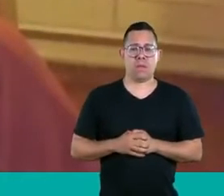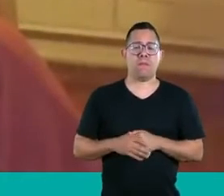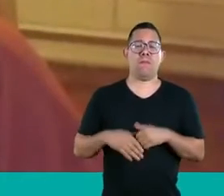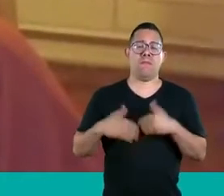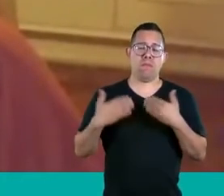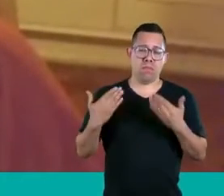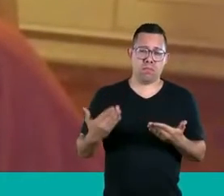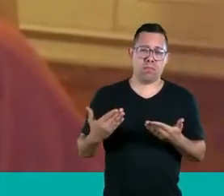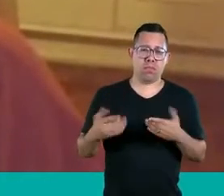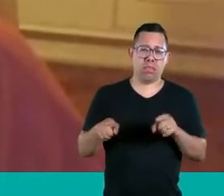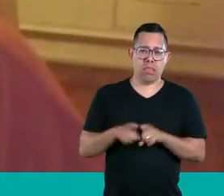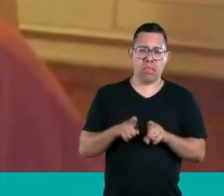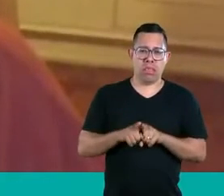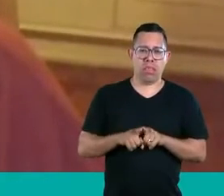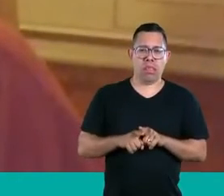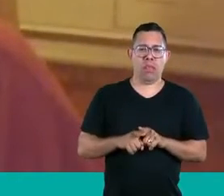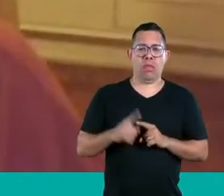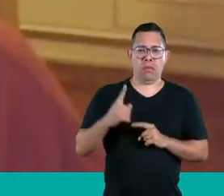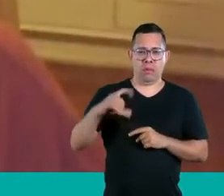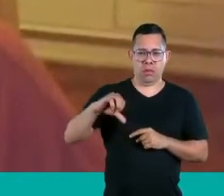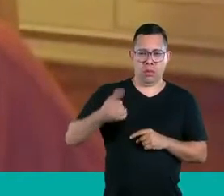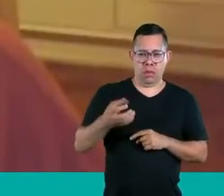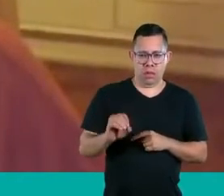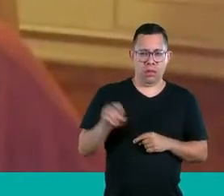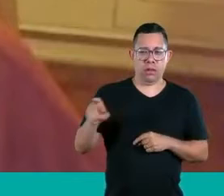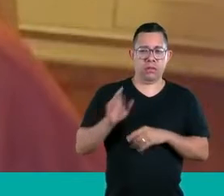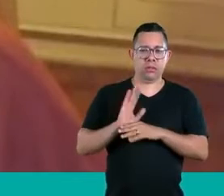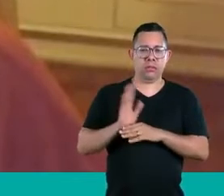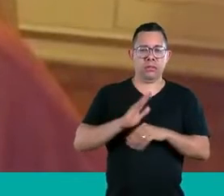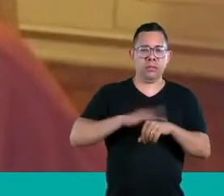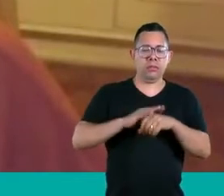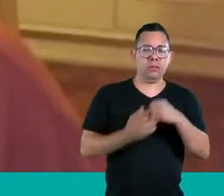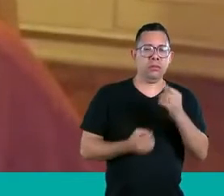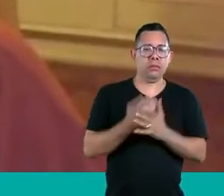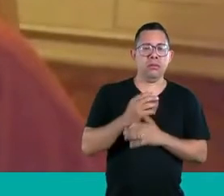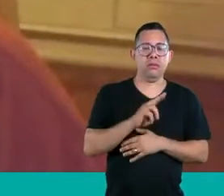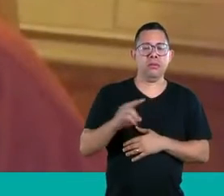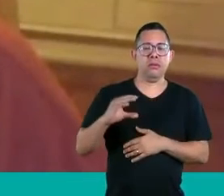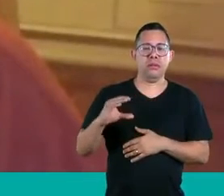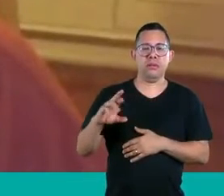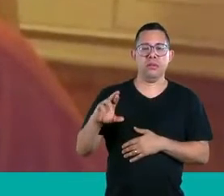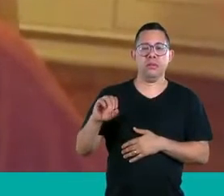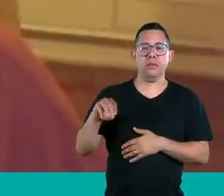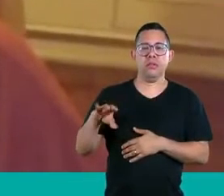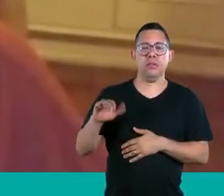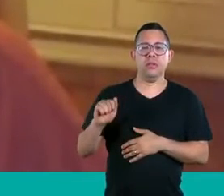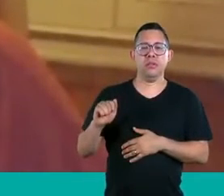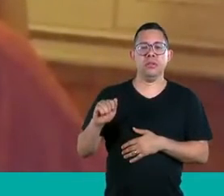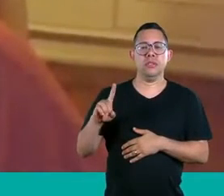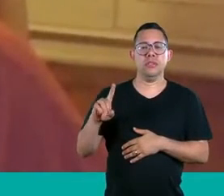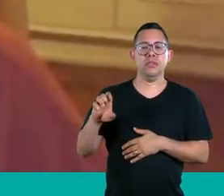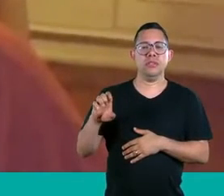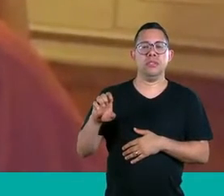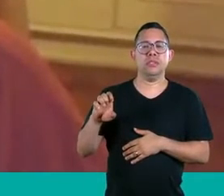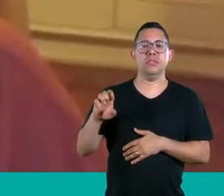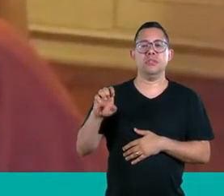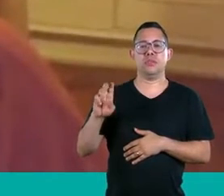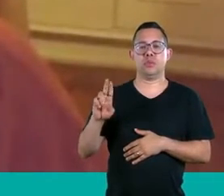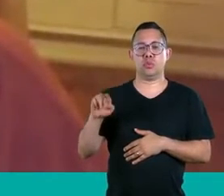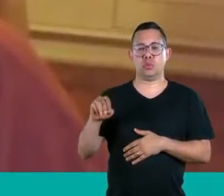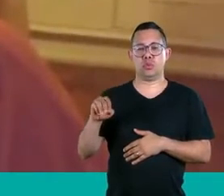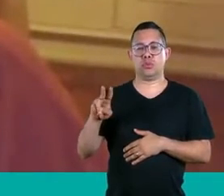no início também da década de 60, ele faz um filme, O Crônica de um Verão, com o cineasta Jean